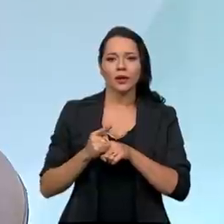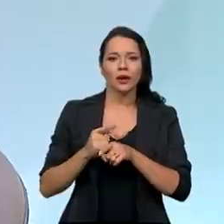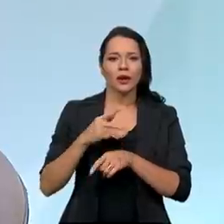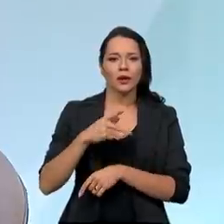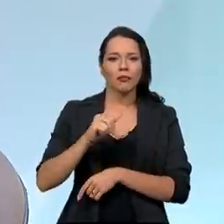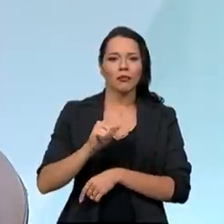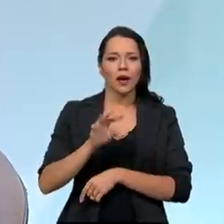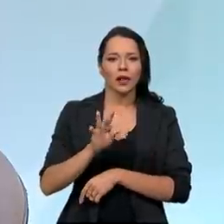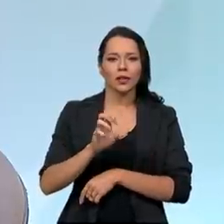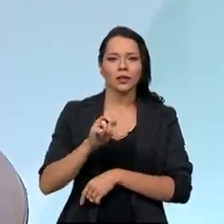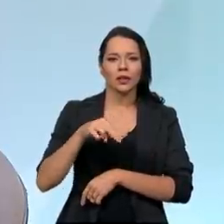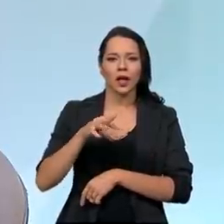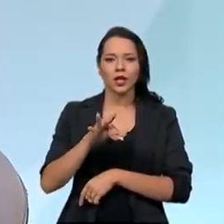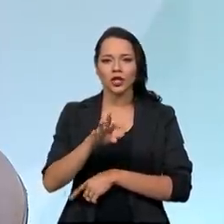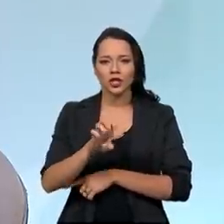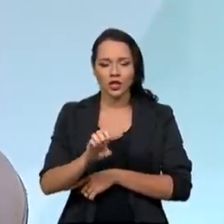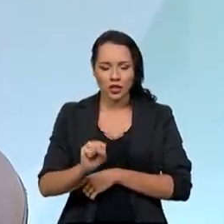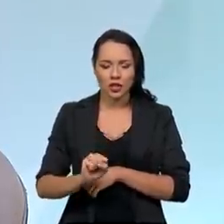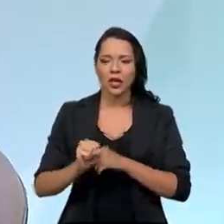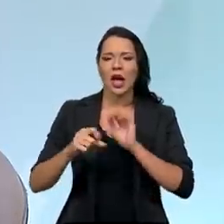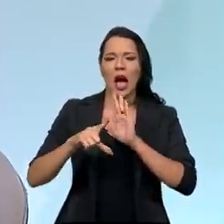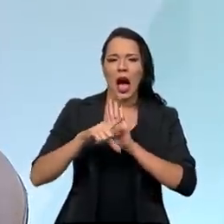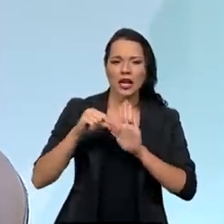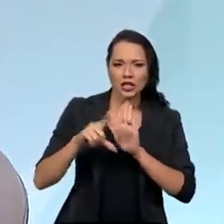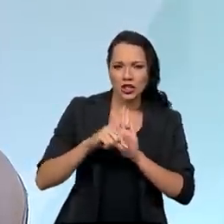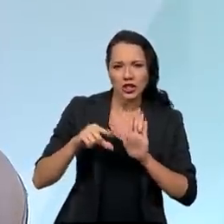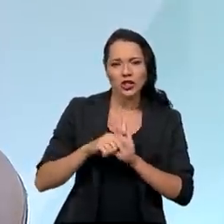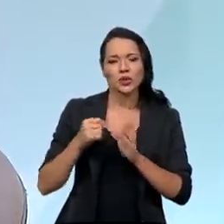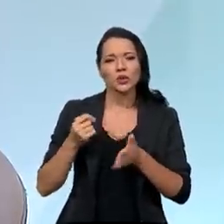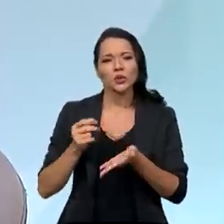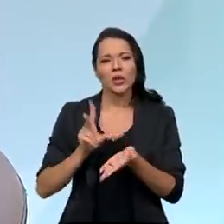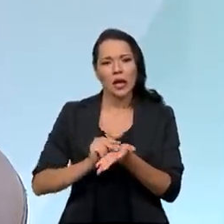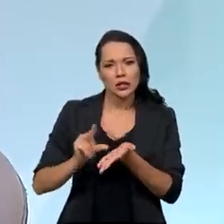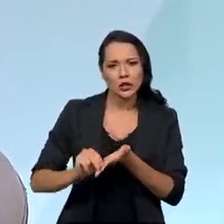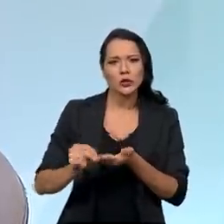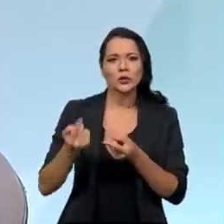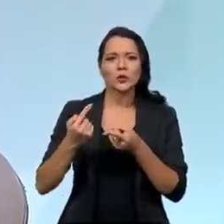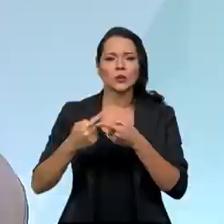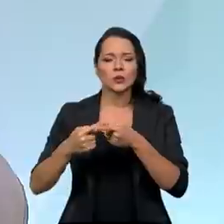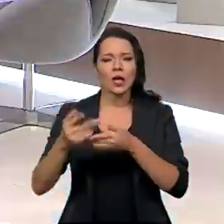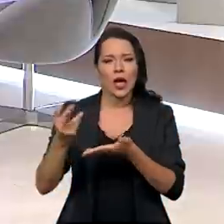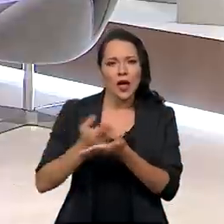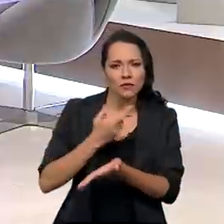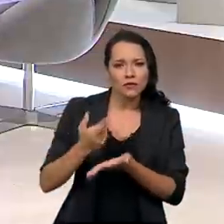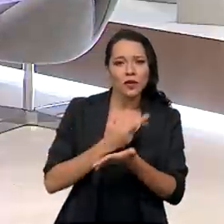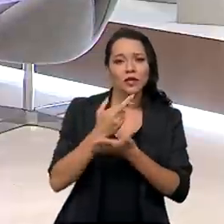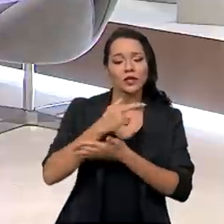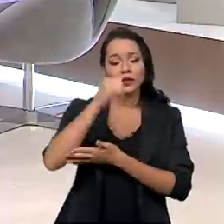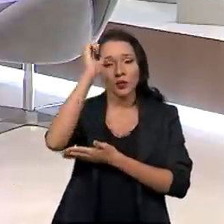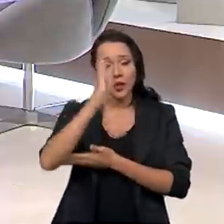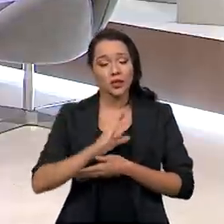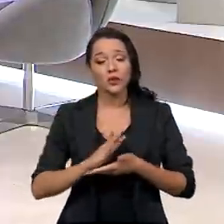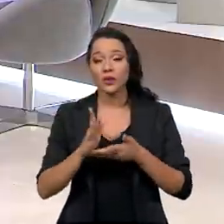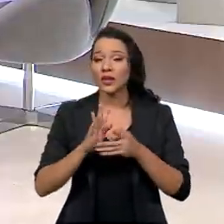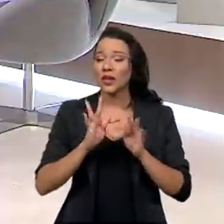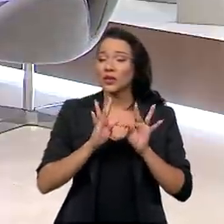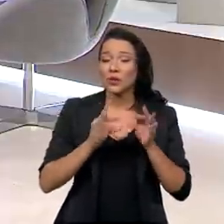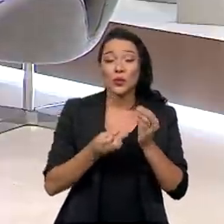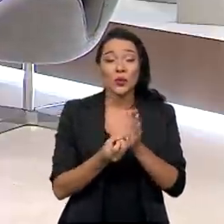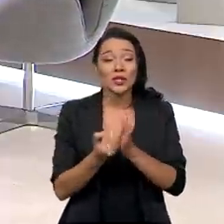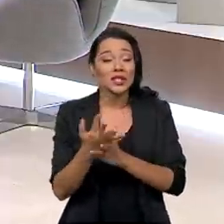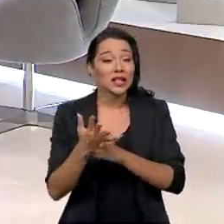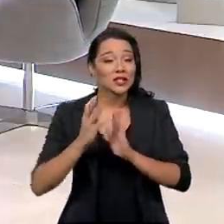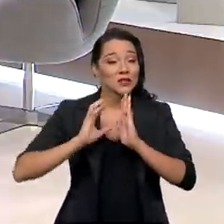patentes, dentre artigos de periódicos, as revistas científicas do país. Então, é todo um arsenal